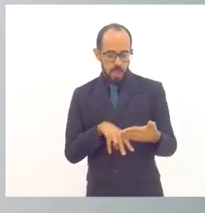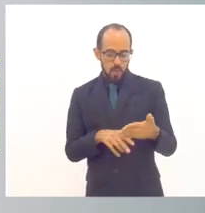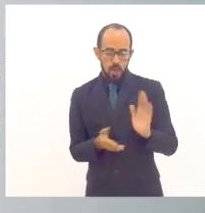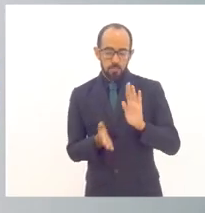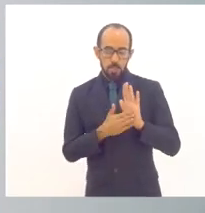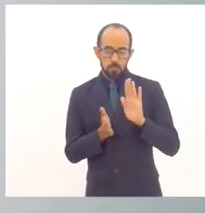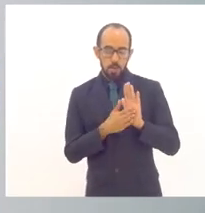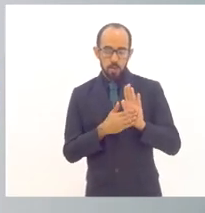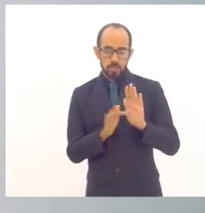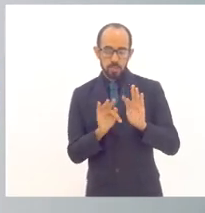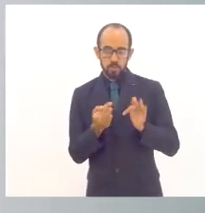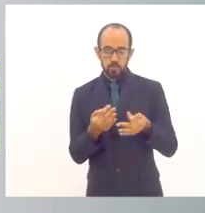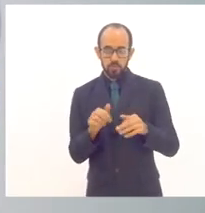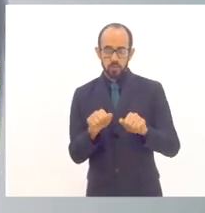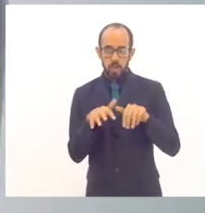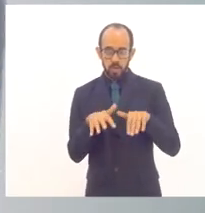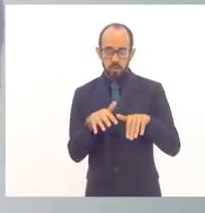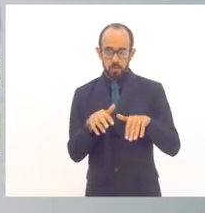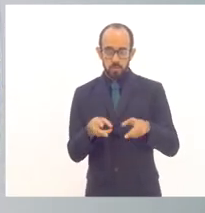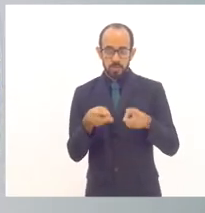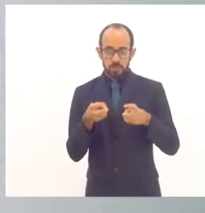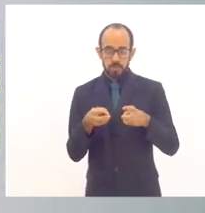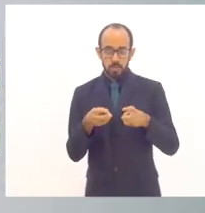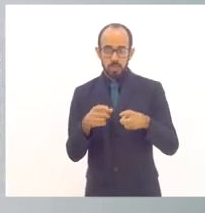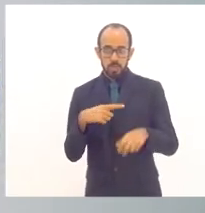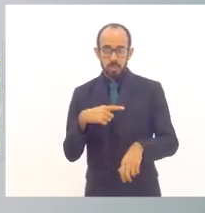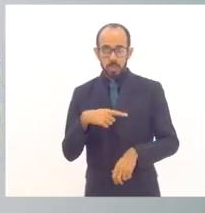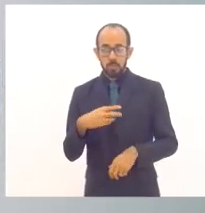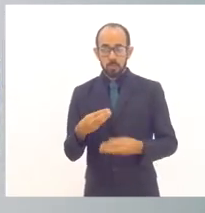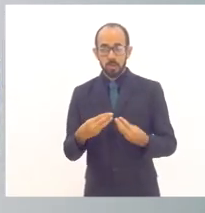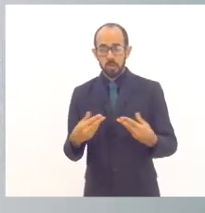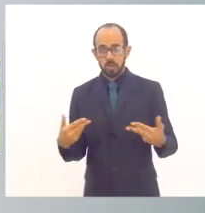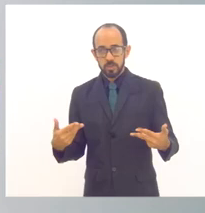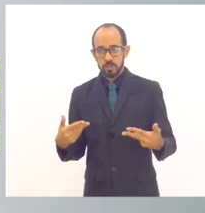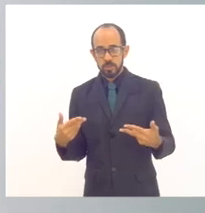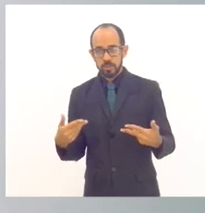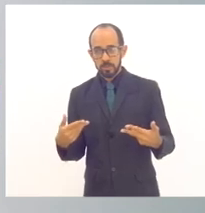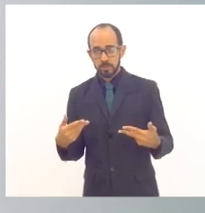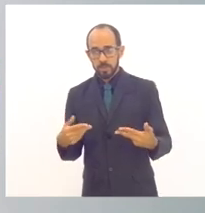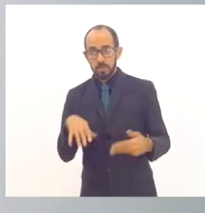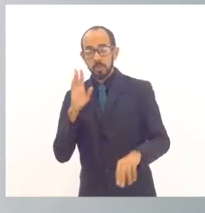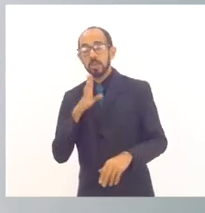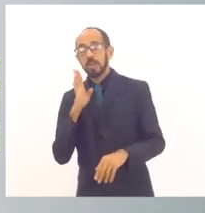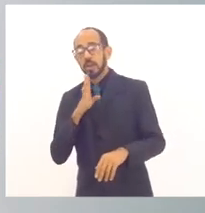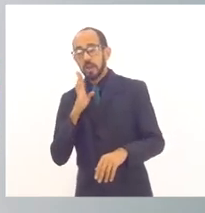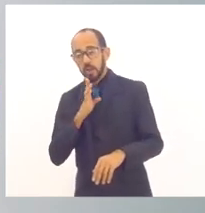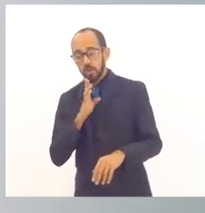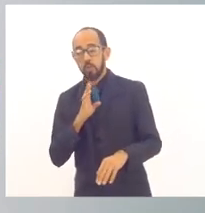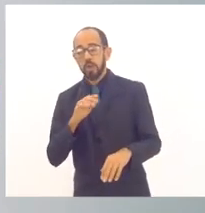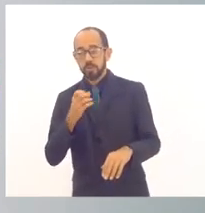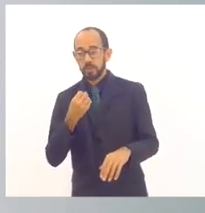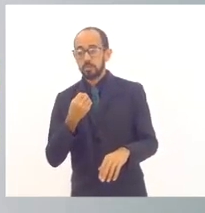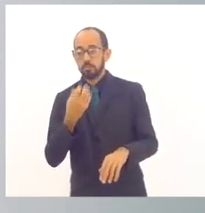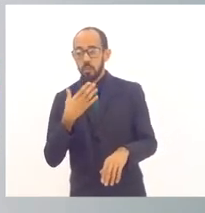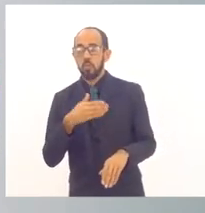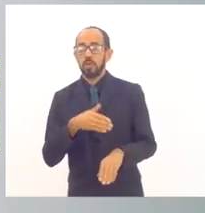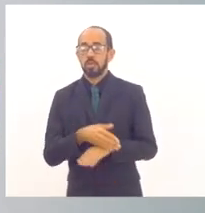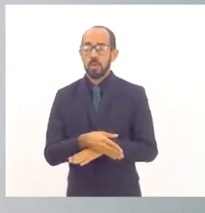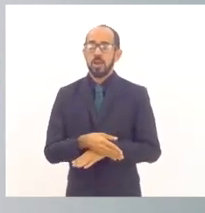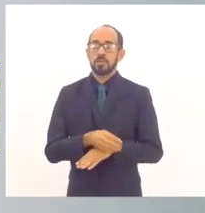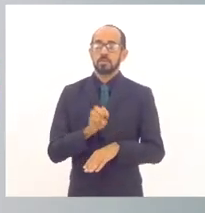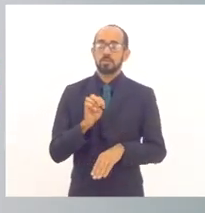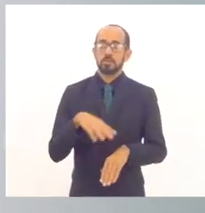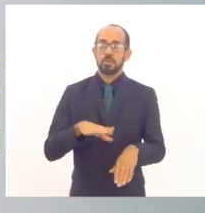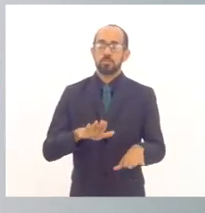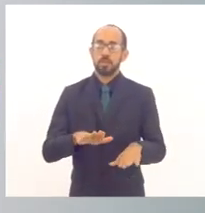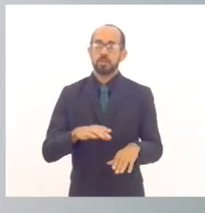do fórum, viu que é muito rica. É muito rica a proposta, eu acho bacana. Seria bom entrar? Seria bom entrar. Mas